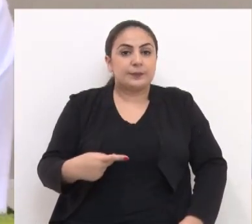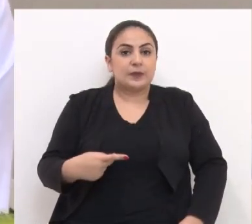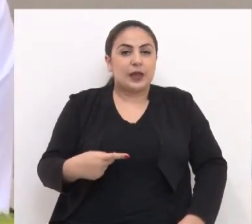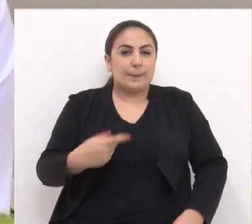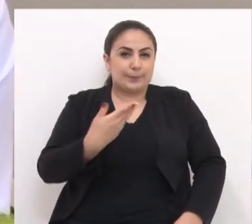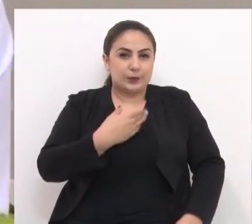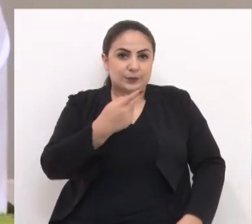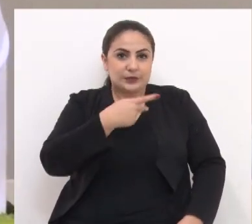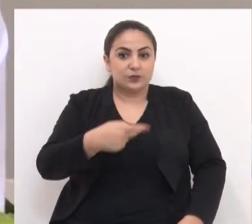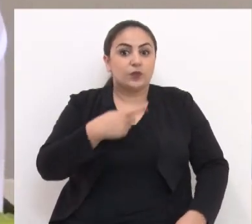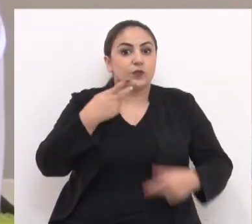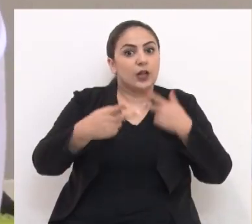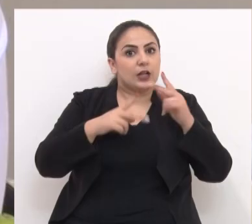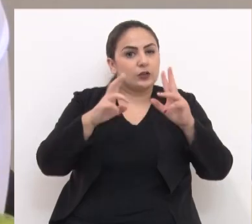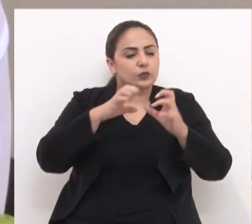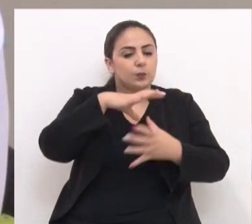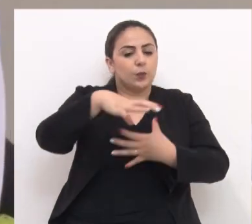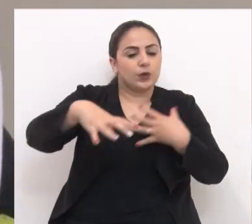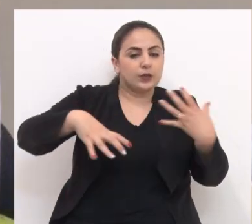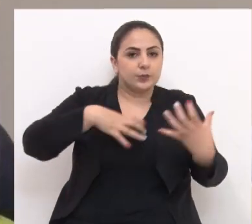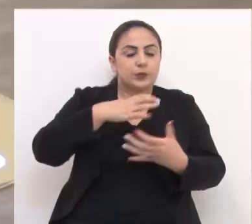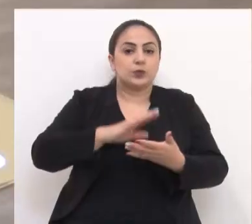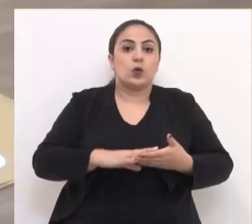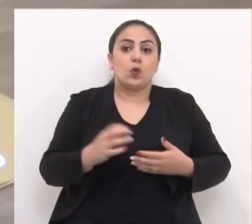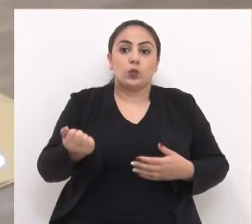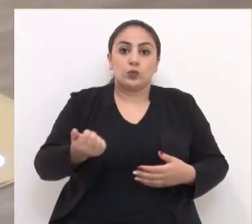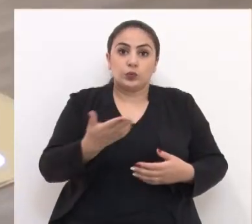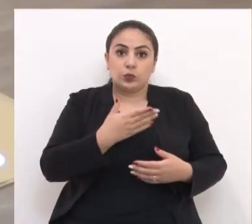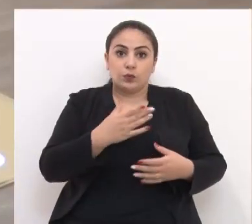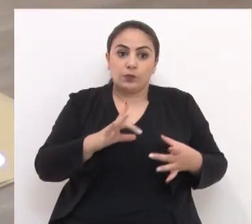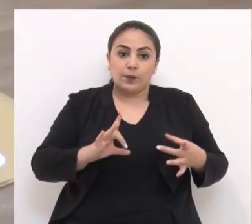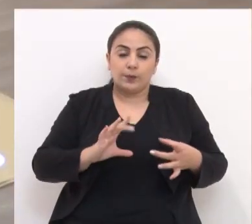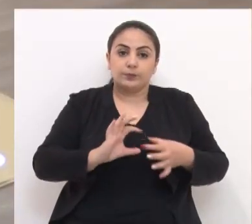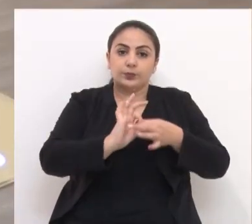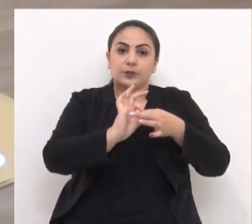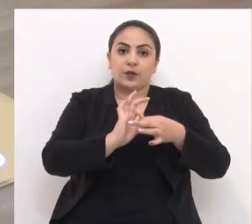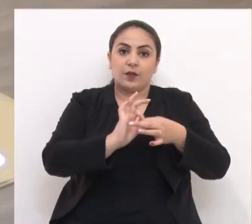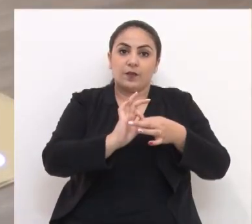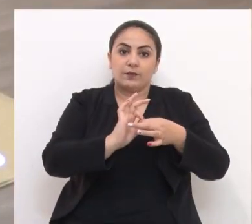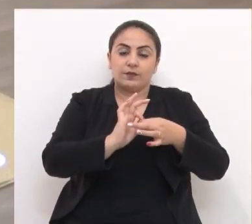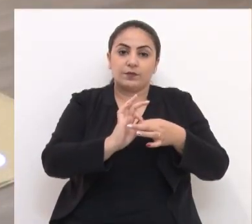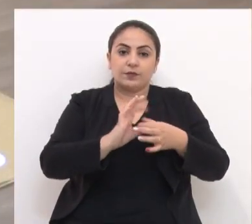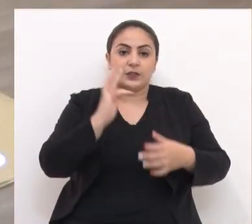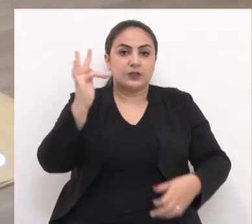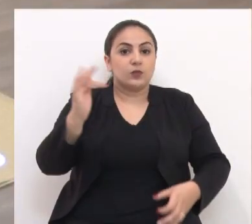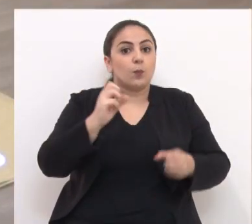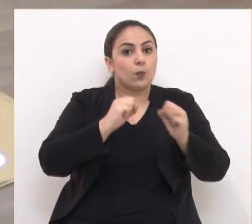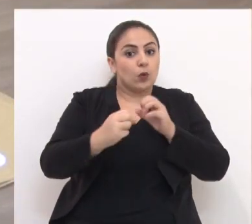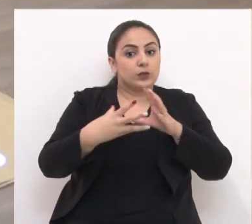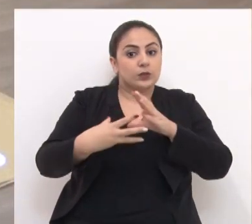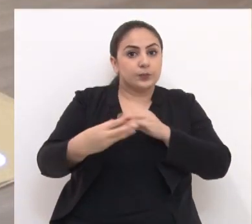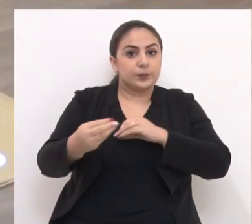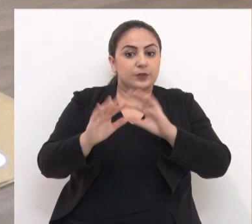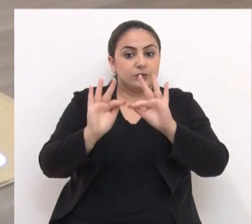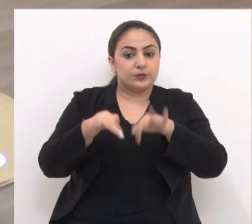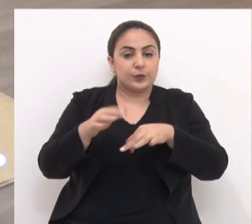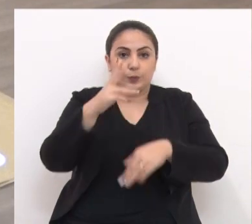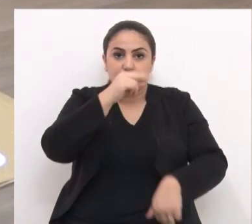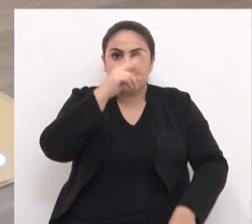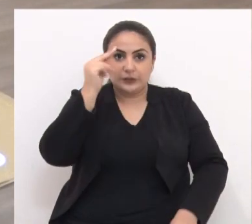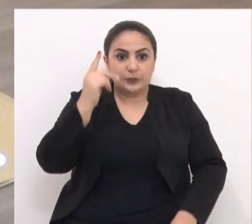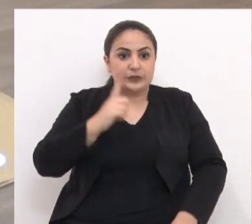foi questionado sobre temas polêmicos, entre eles o novo pacto federativo, que pode